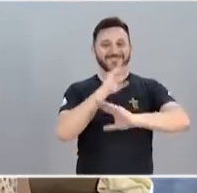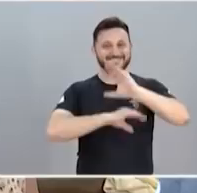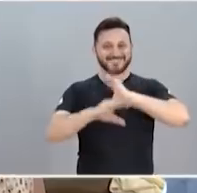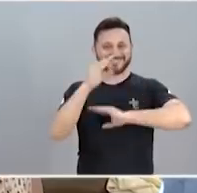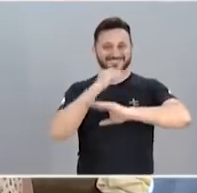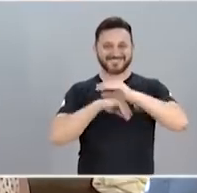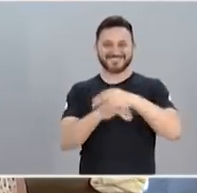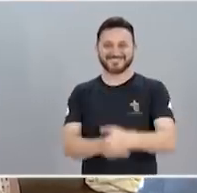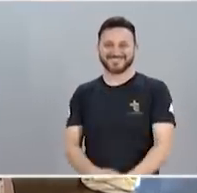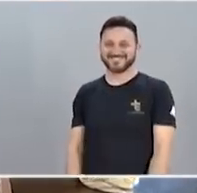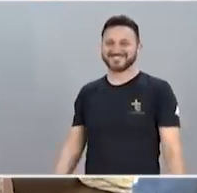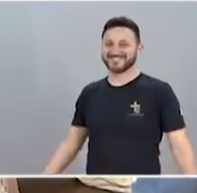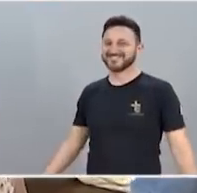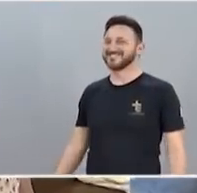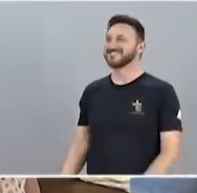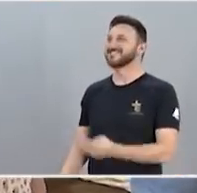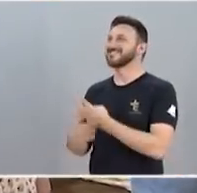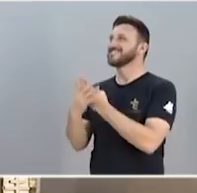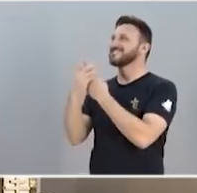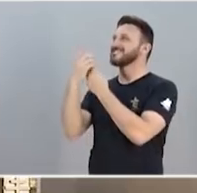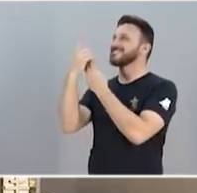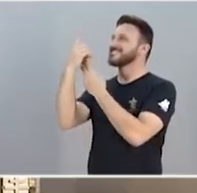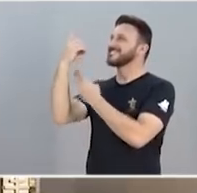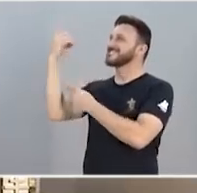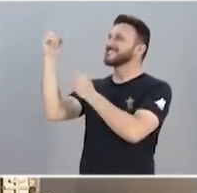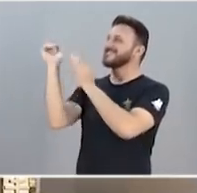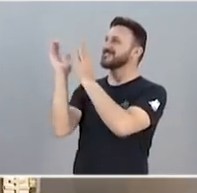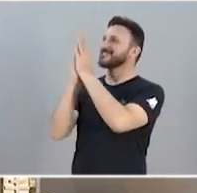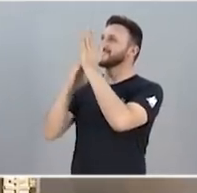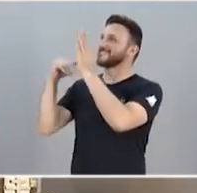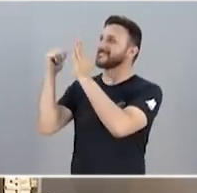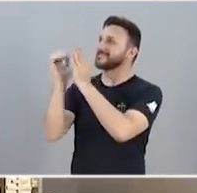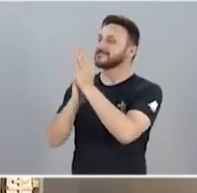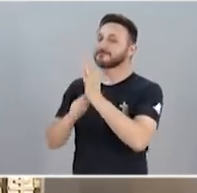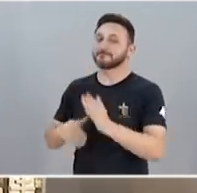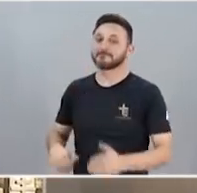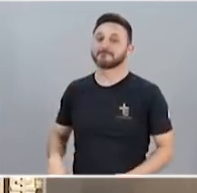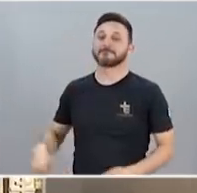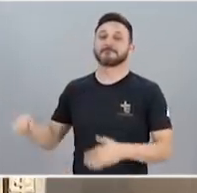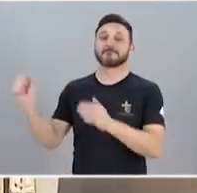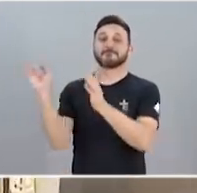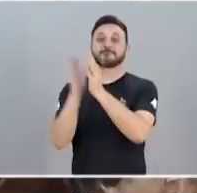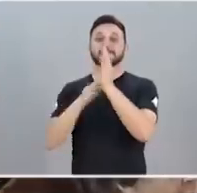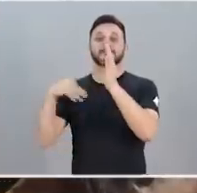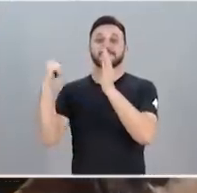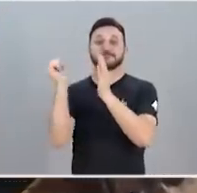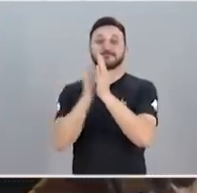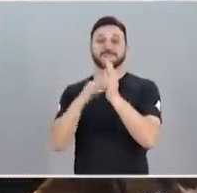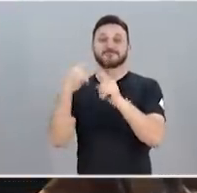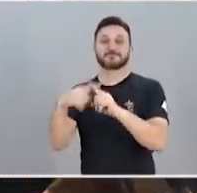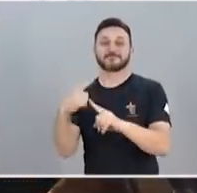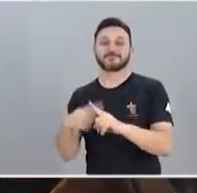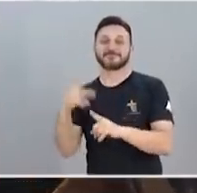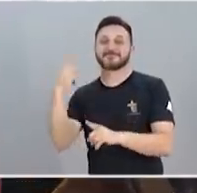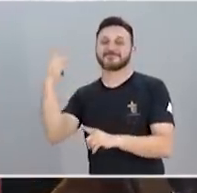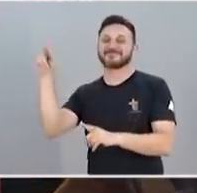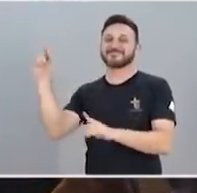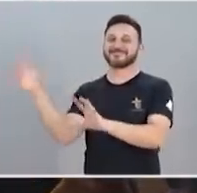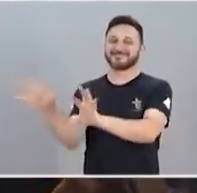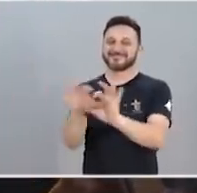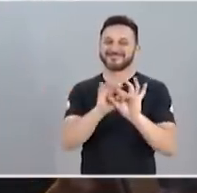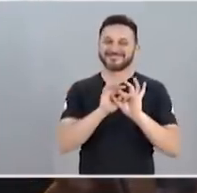Ó Trindade, vos louvamos. Clamou pro céu. Vos louvamos pela